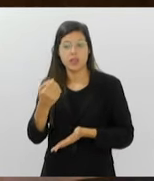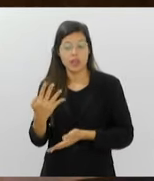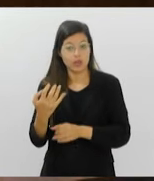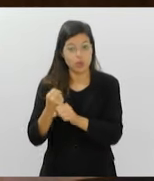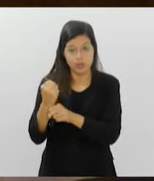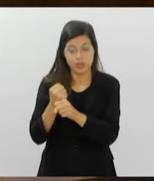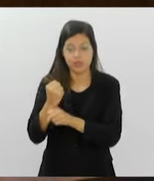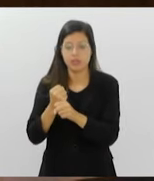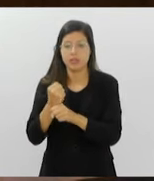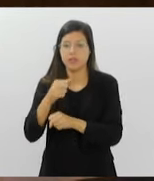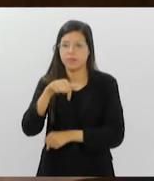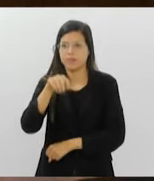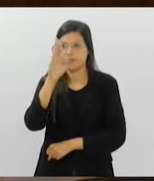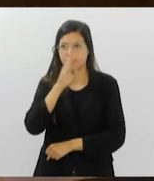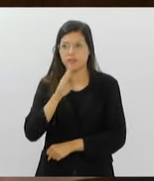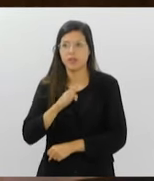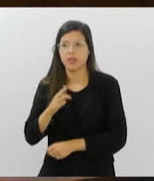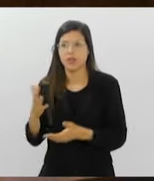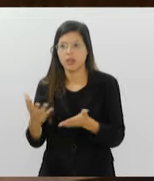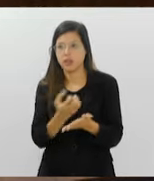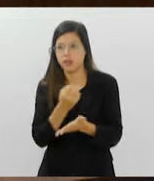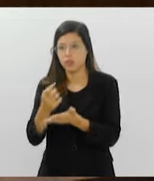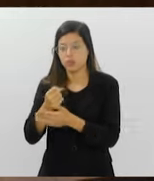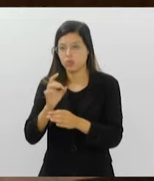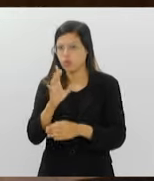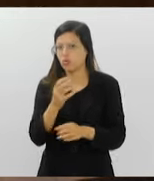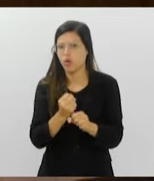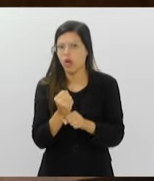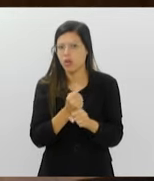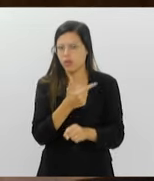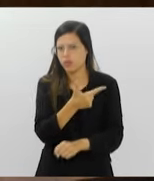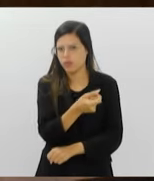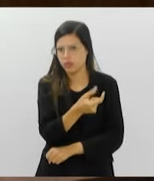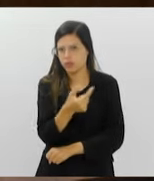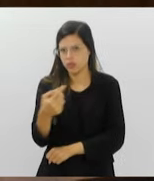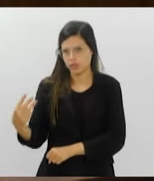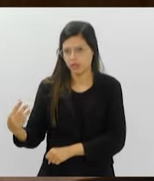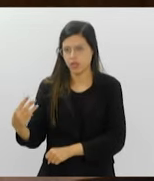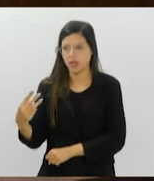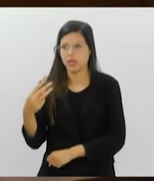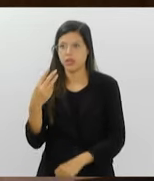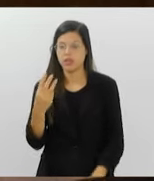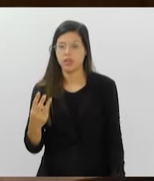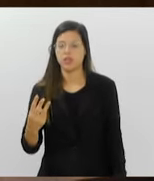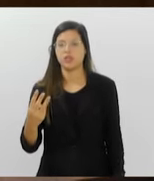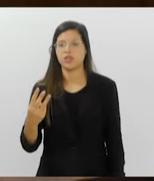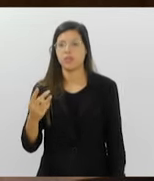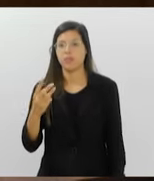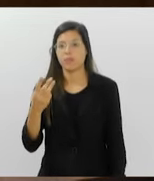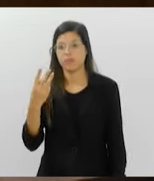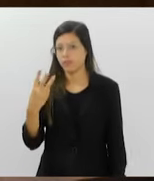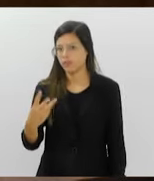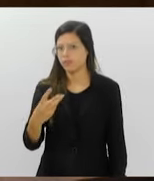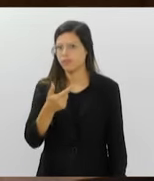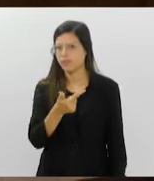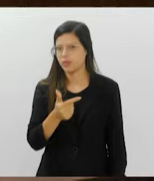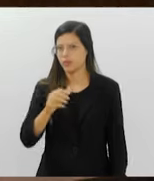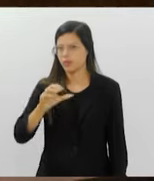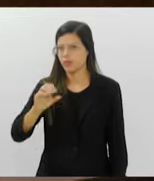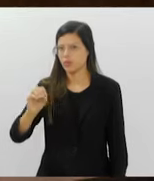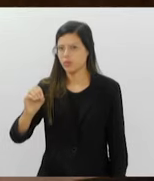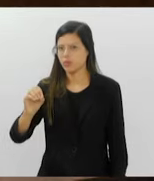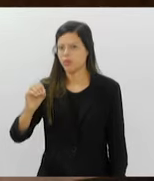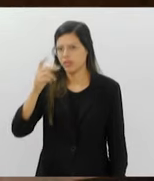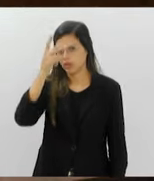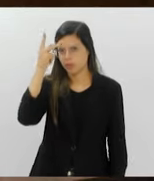aqui no Brasil. Foram resgatados só em 2023, deputada Marina, quase 3.200 pessoas. E,